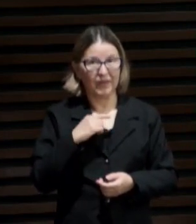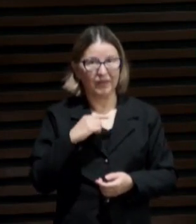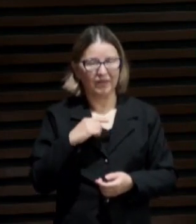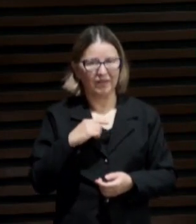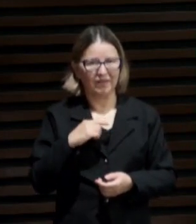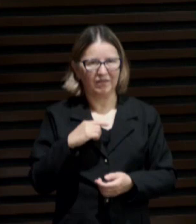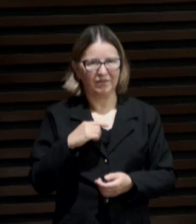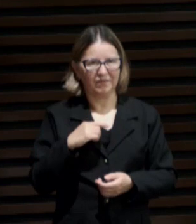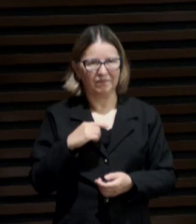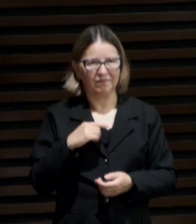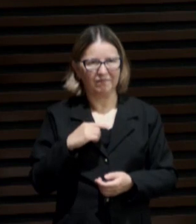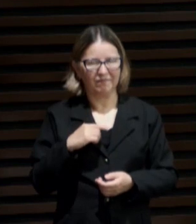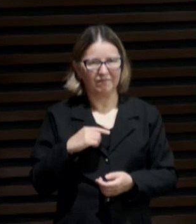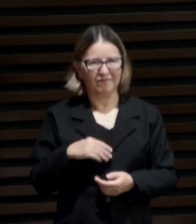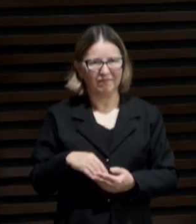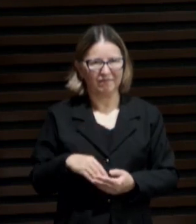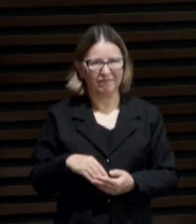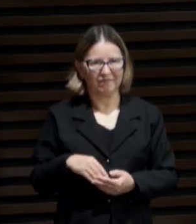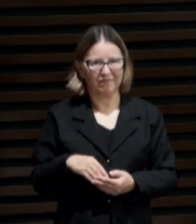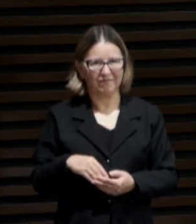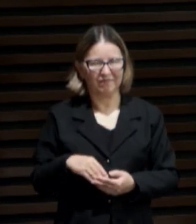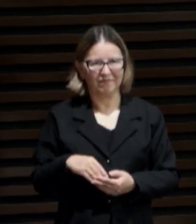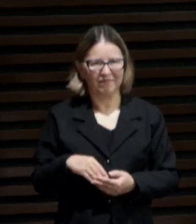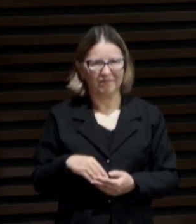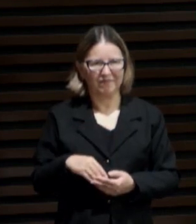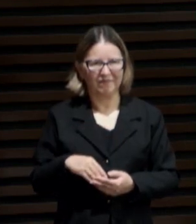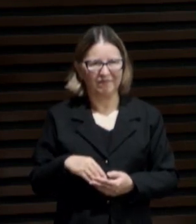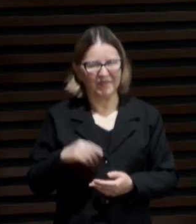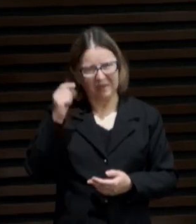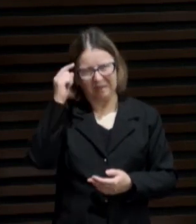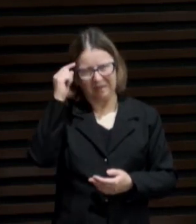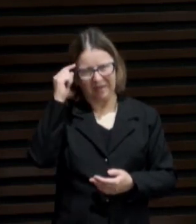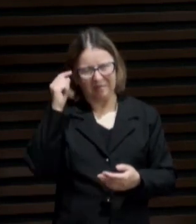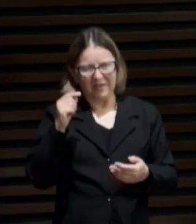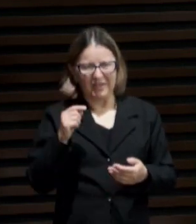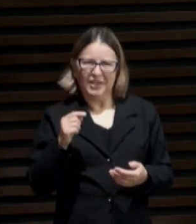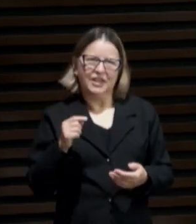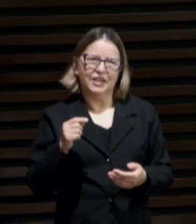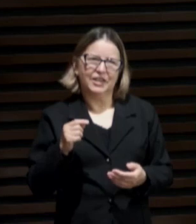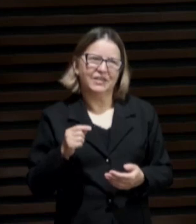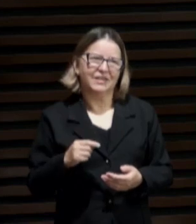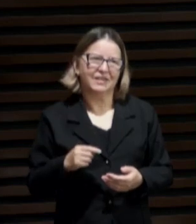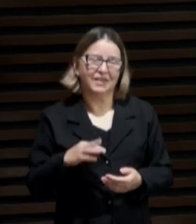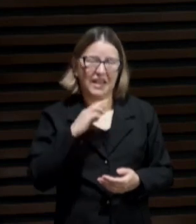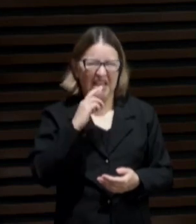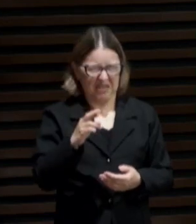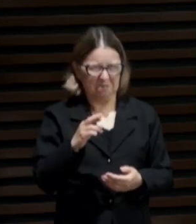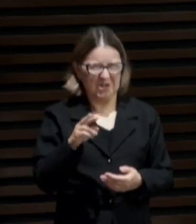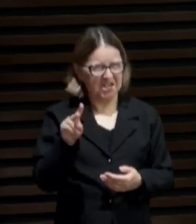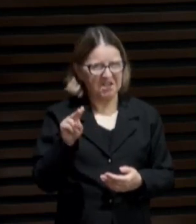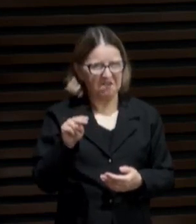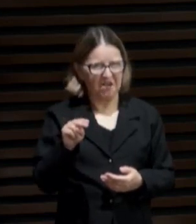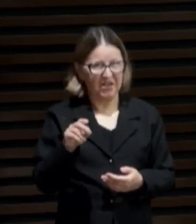propensão a olho por olho, dente por dente, pé por pé, mão por mão, como é no Antigo Testamento. Você me furou